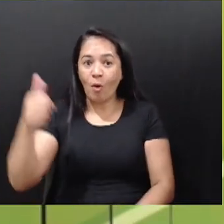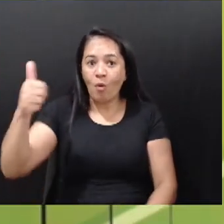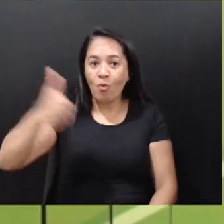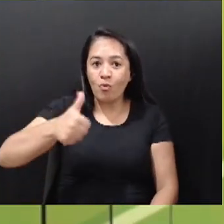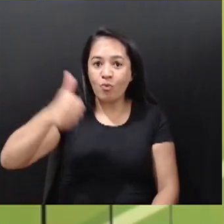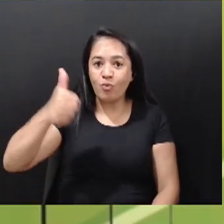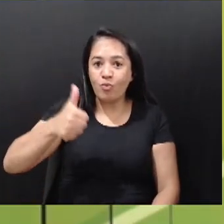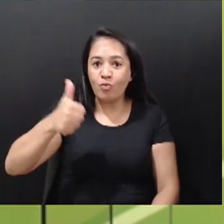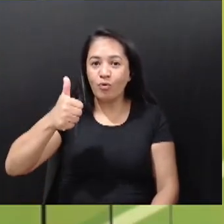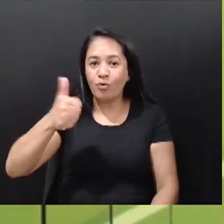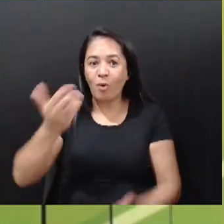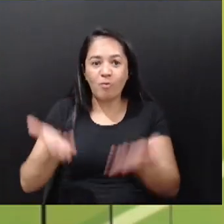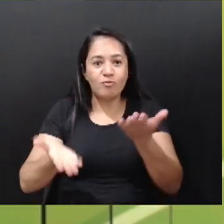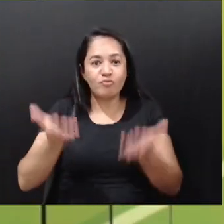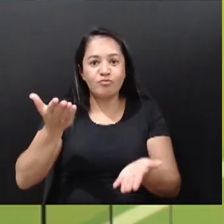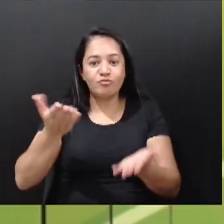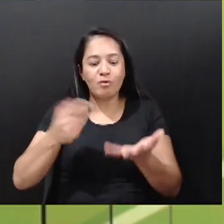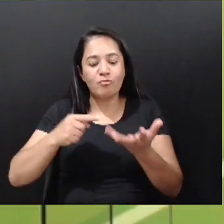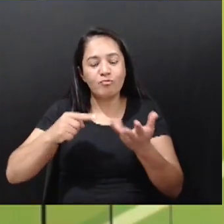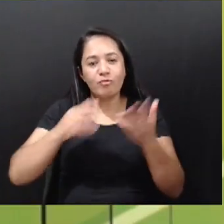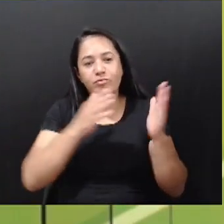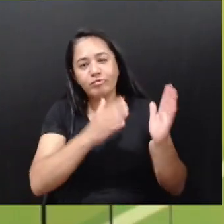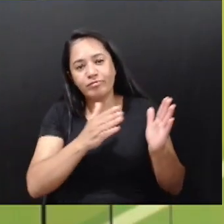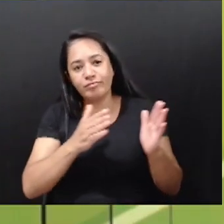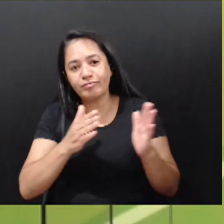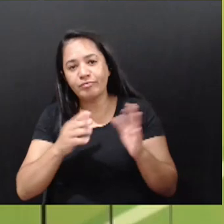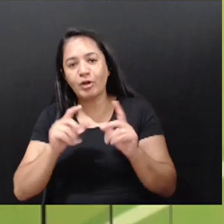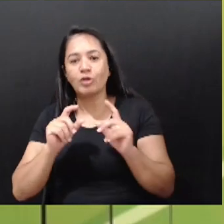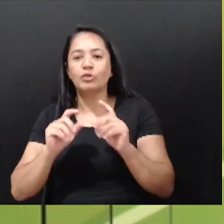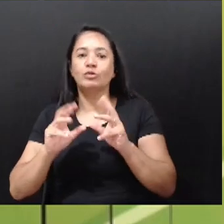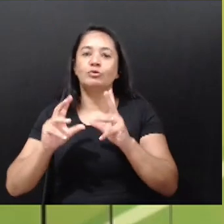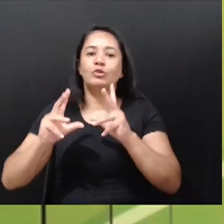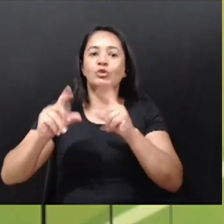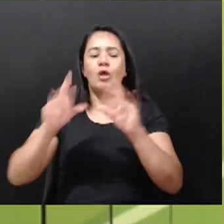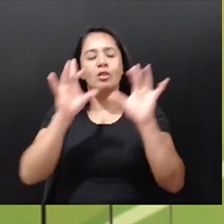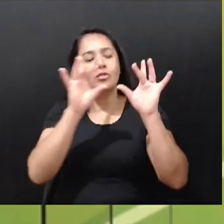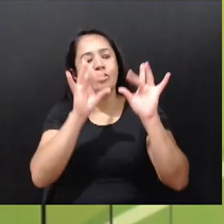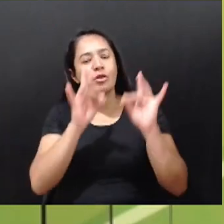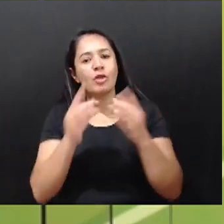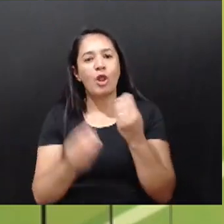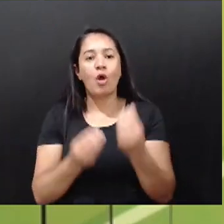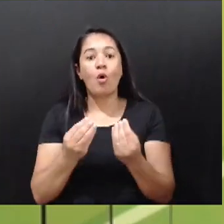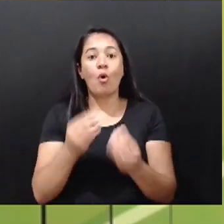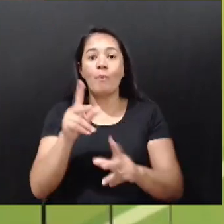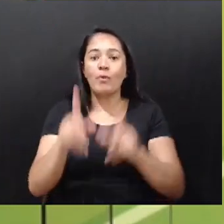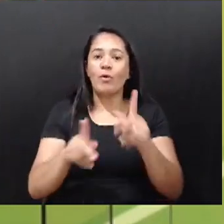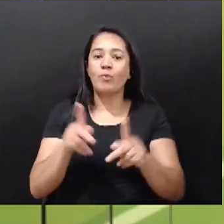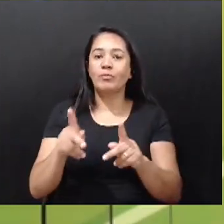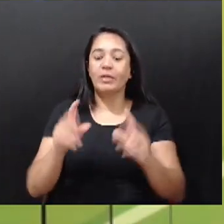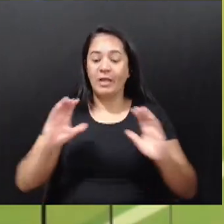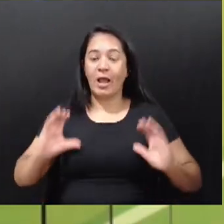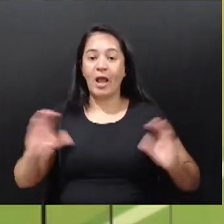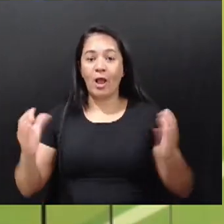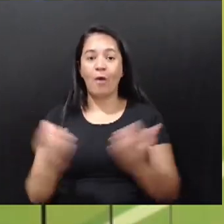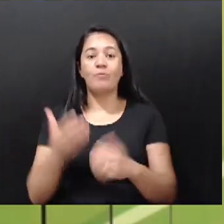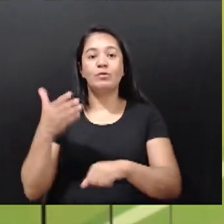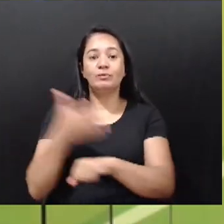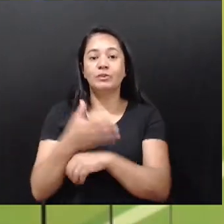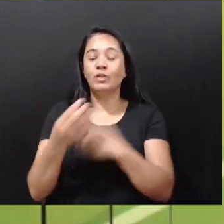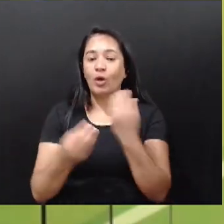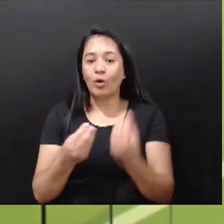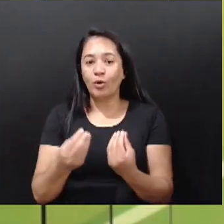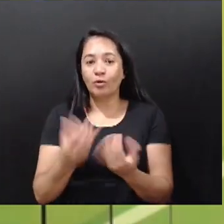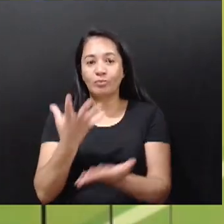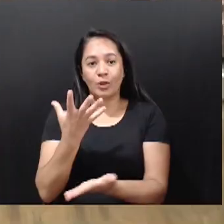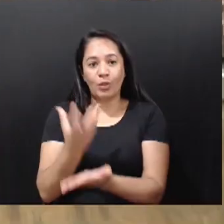do funcionamento, do que foi, né, como a população, como a comunidade participou do aplicativo,